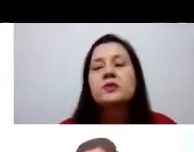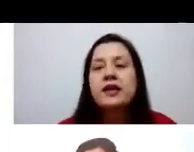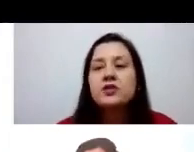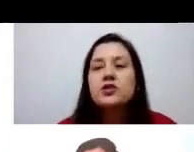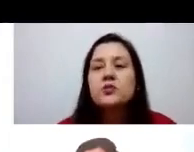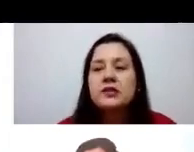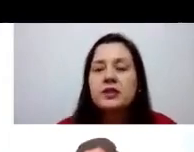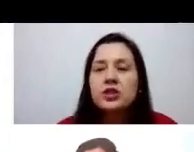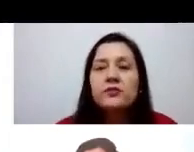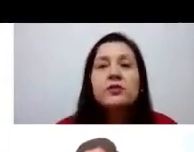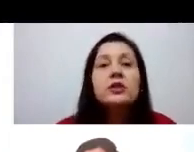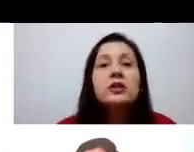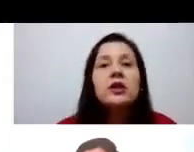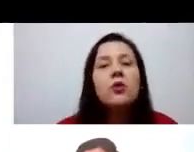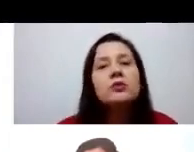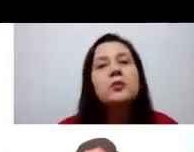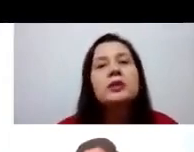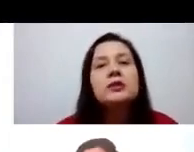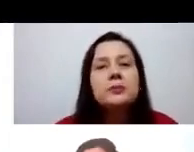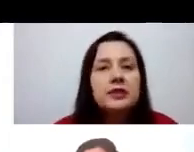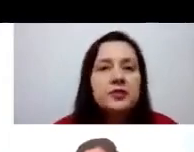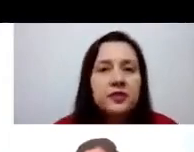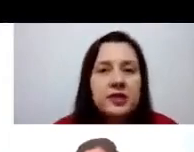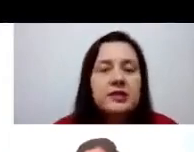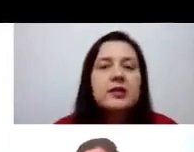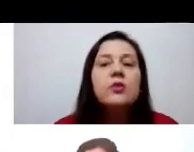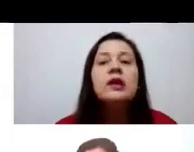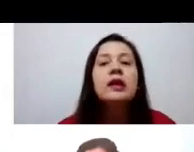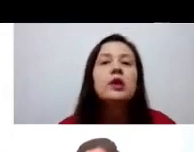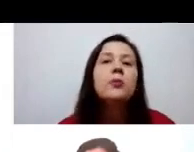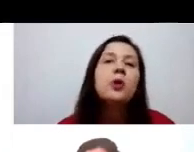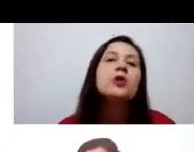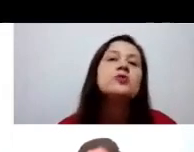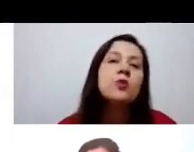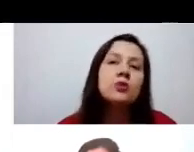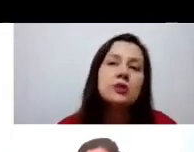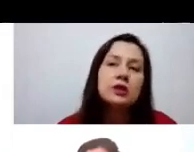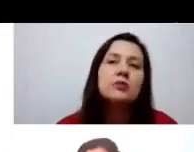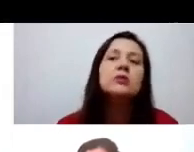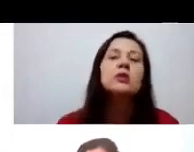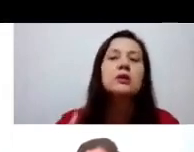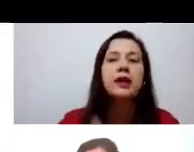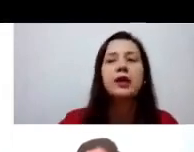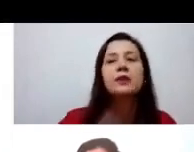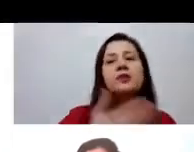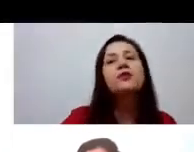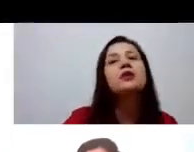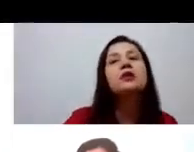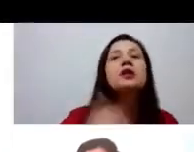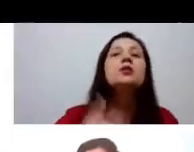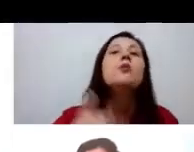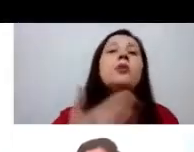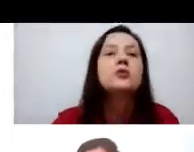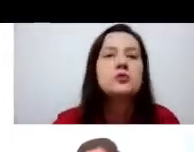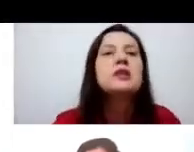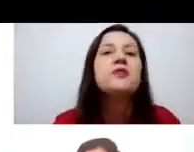de um processo administrativo que contempla ampla defesa. Então, eu posso ou não ter feito